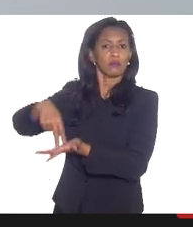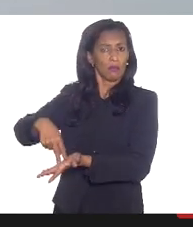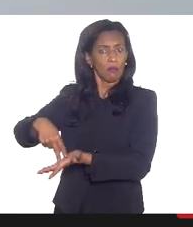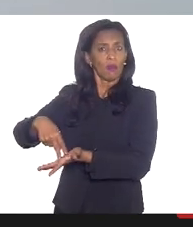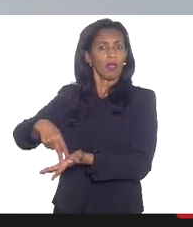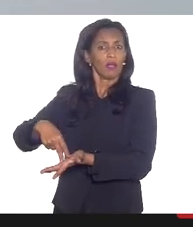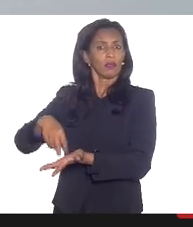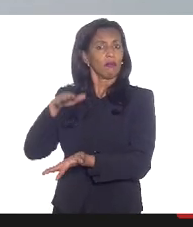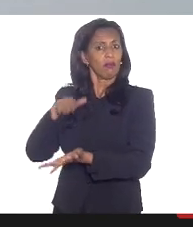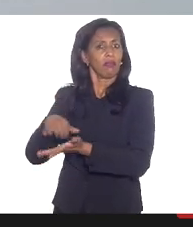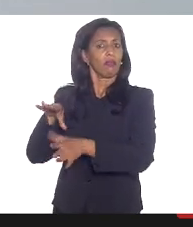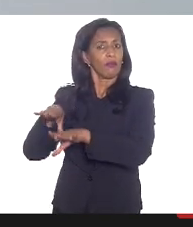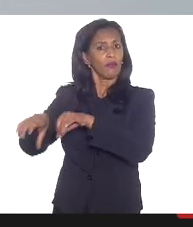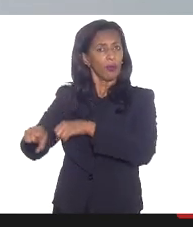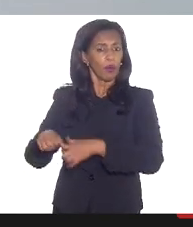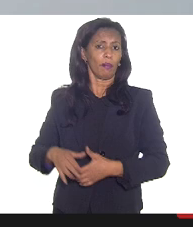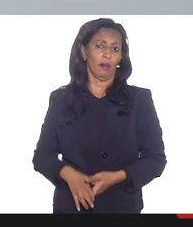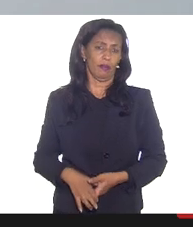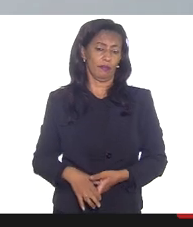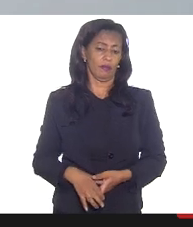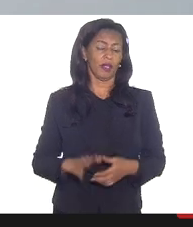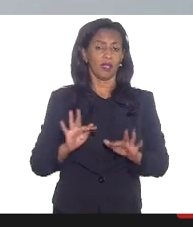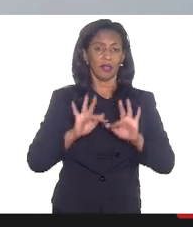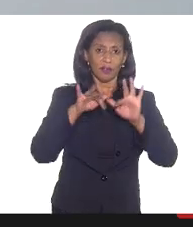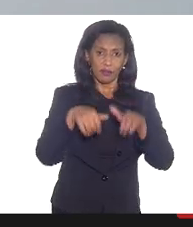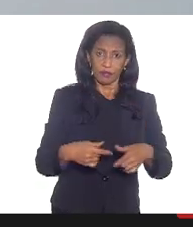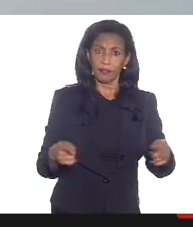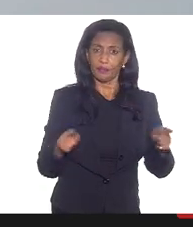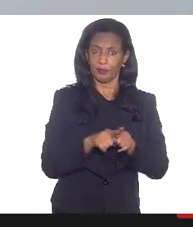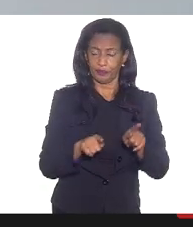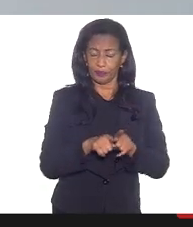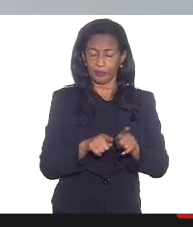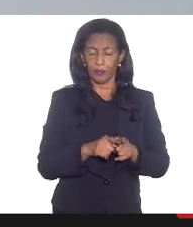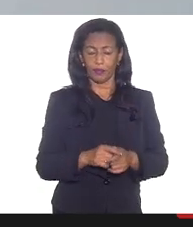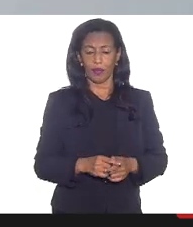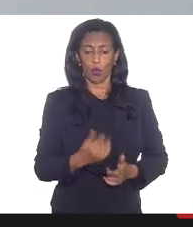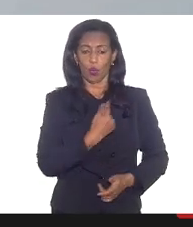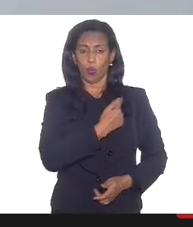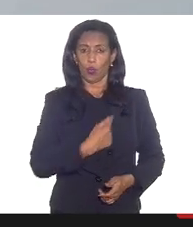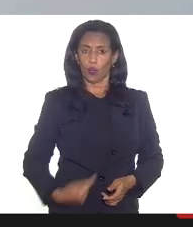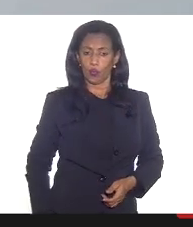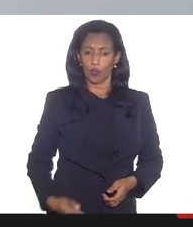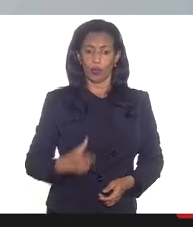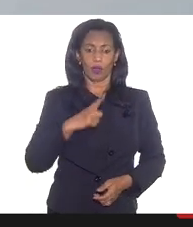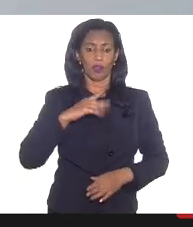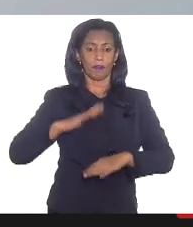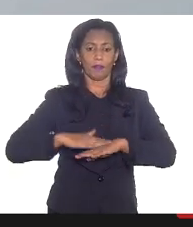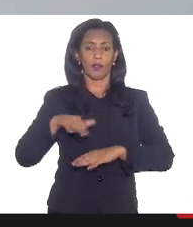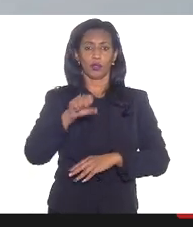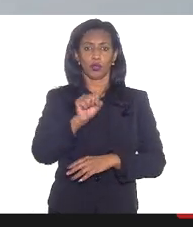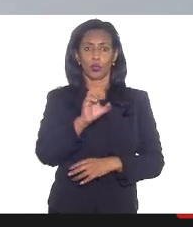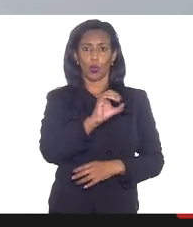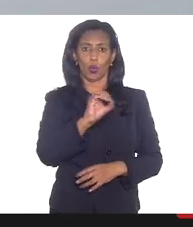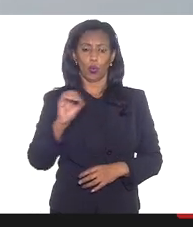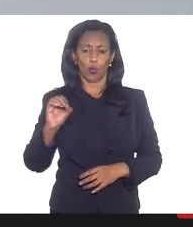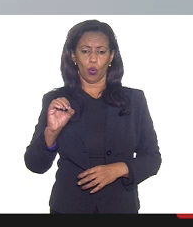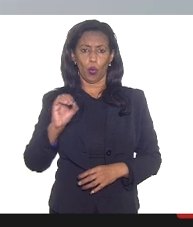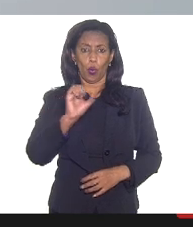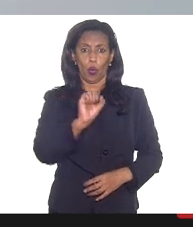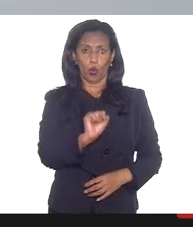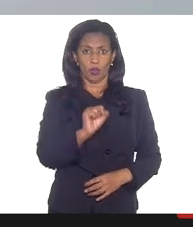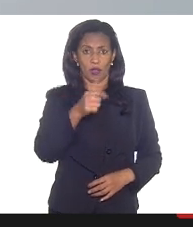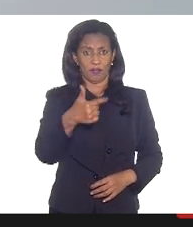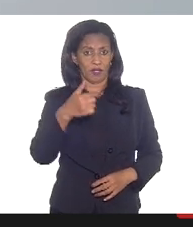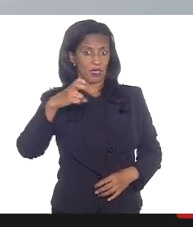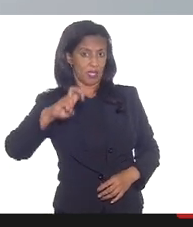manter dentro da escola pública. E finalmente, o governo teve mais de 825